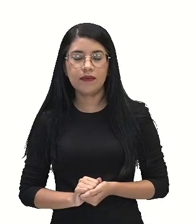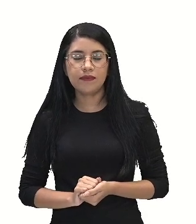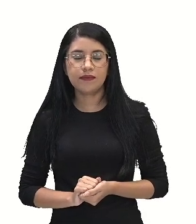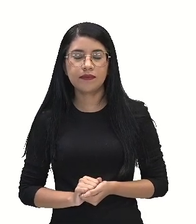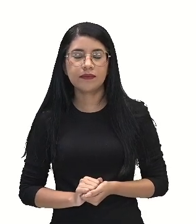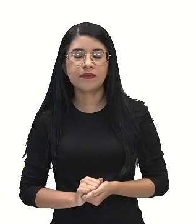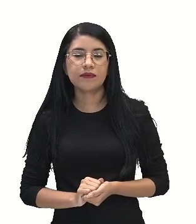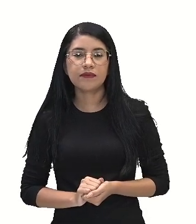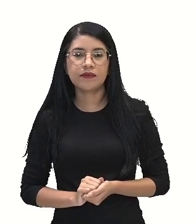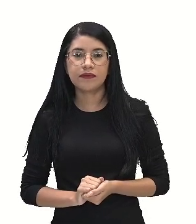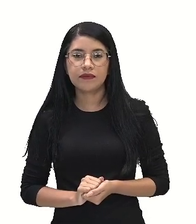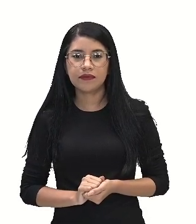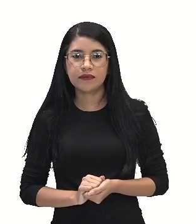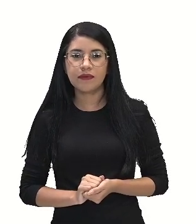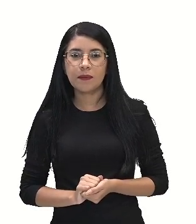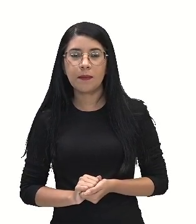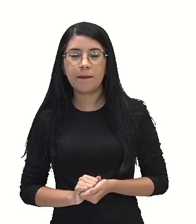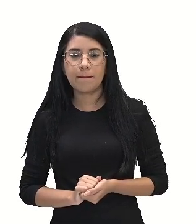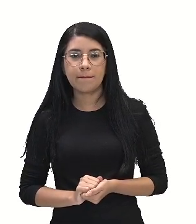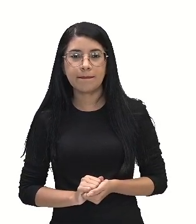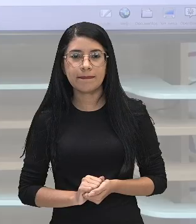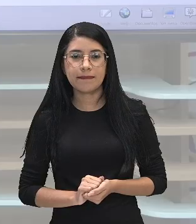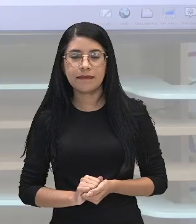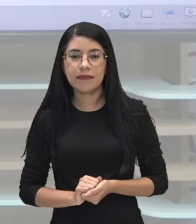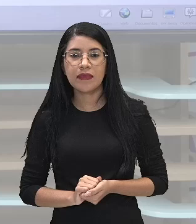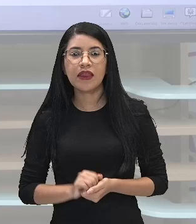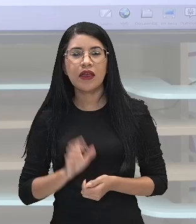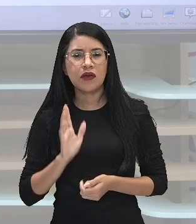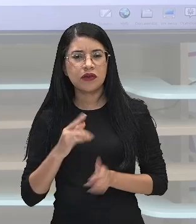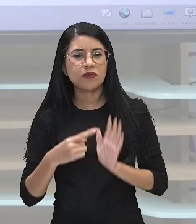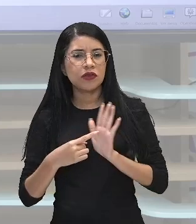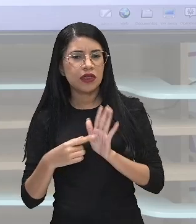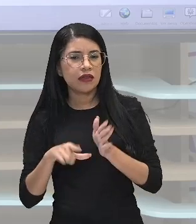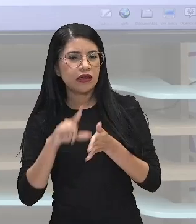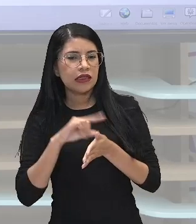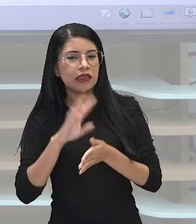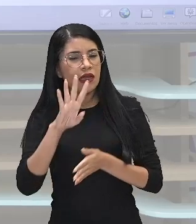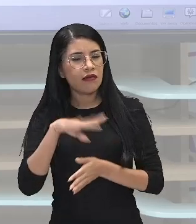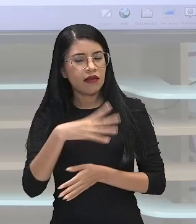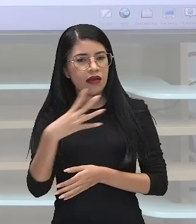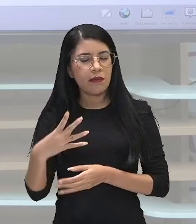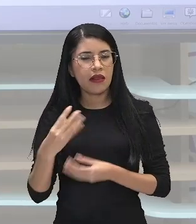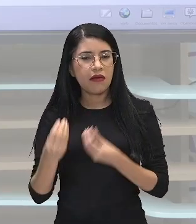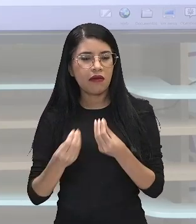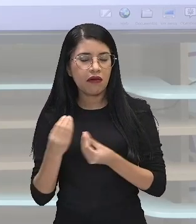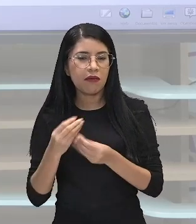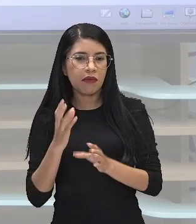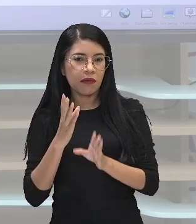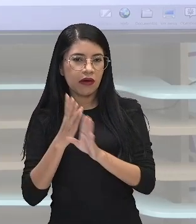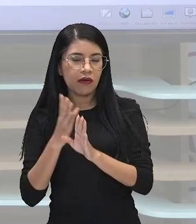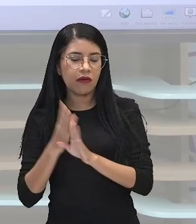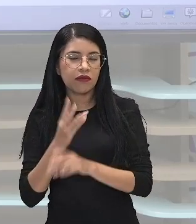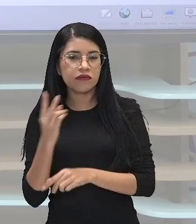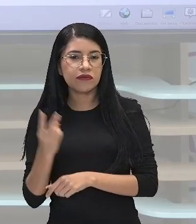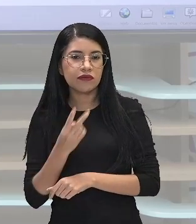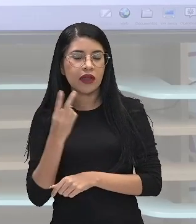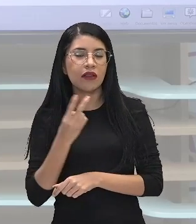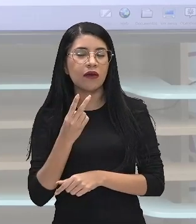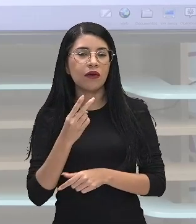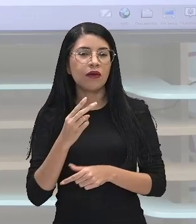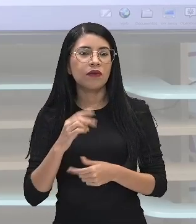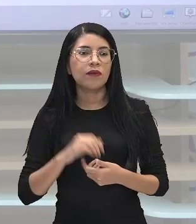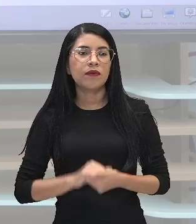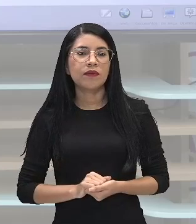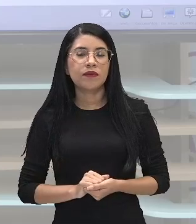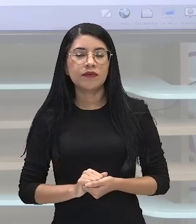Eu já demonstrei para vocês aqui a tabela trigonométrica, né? Como que a gente obtém a tabela trigonométrica dos